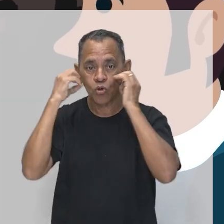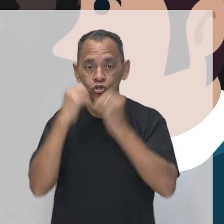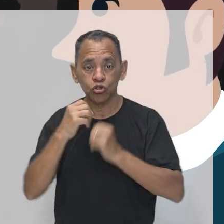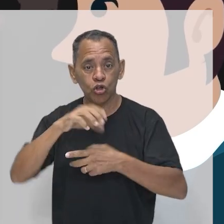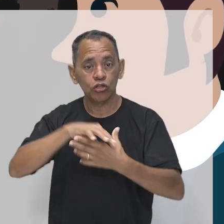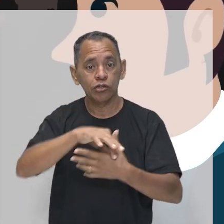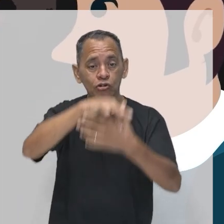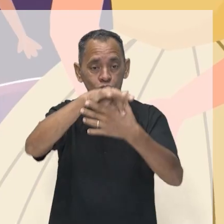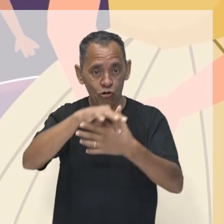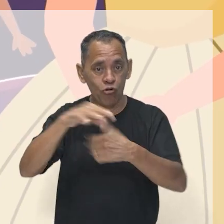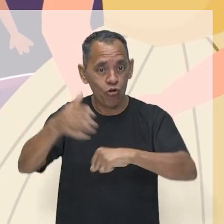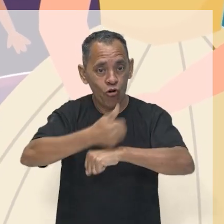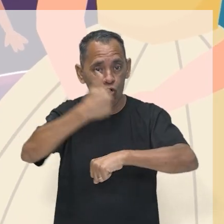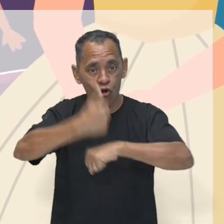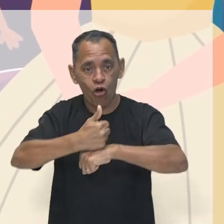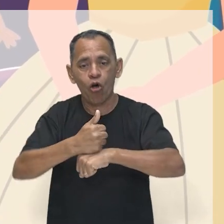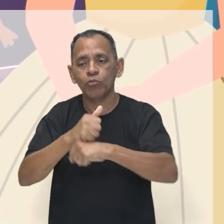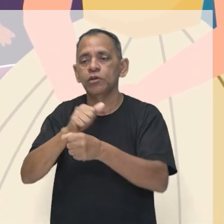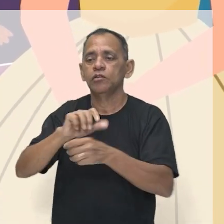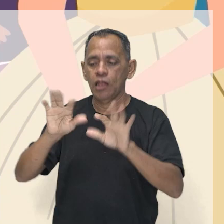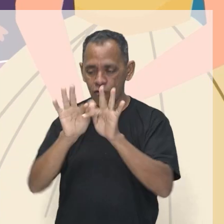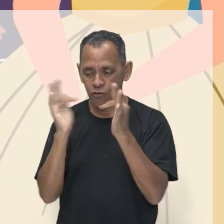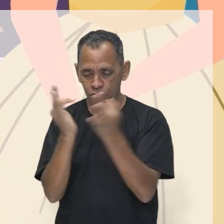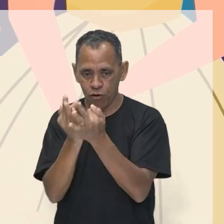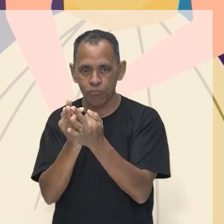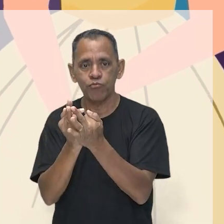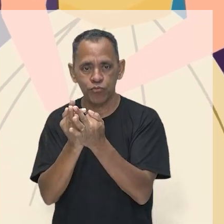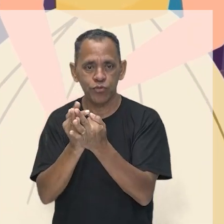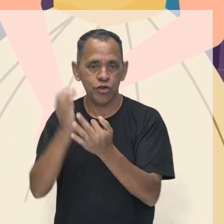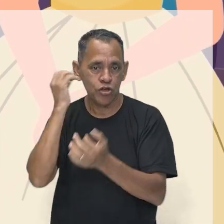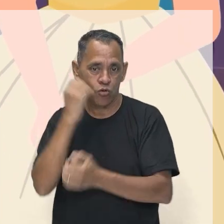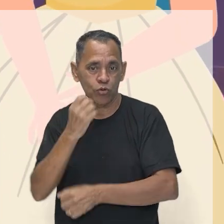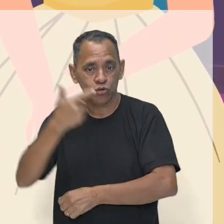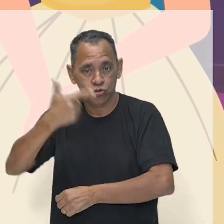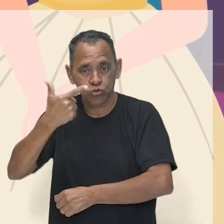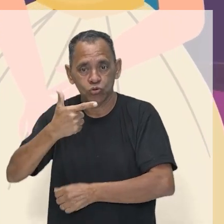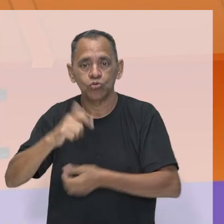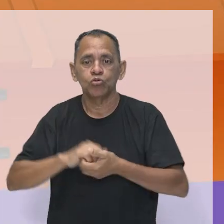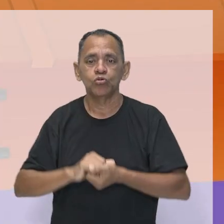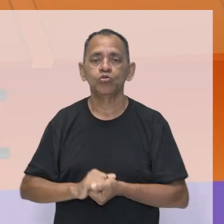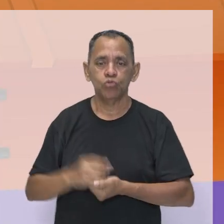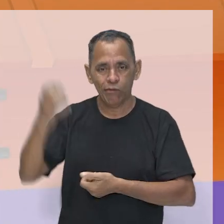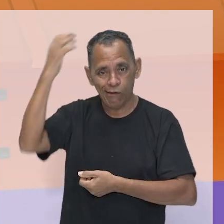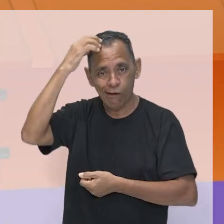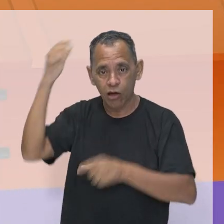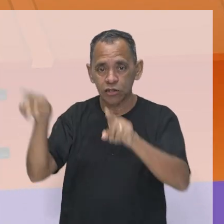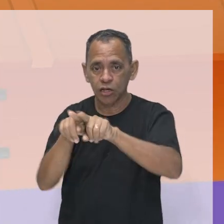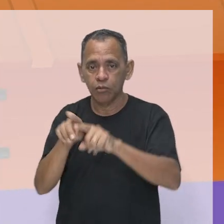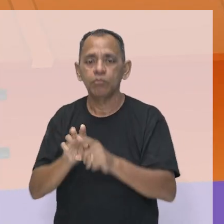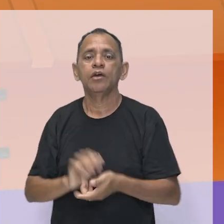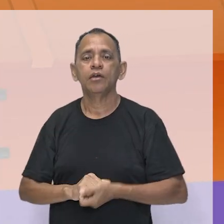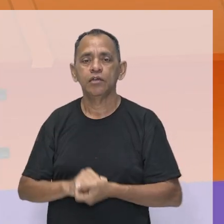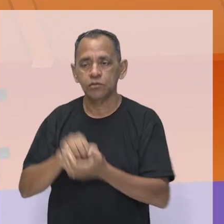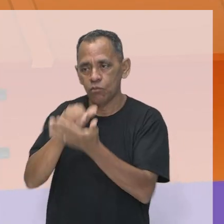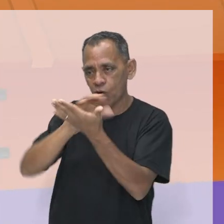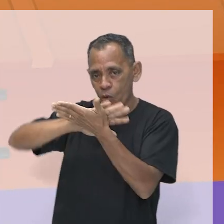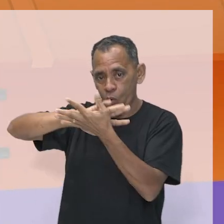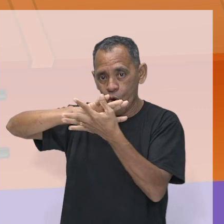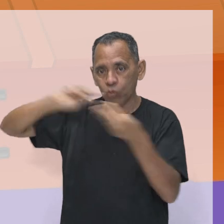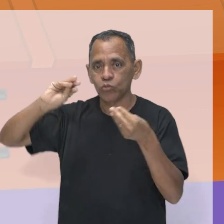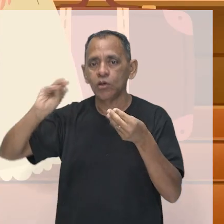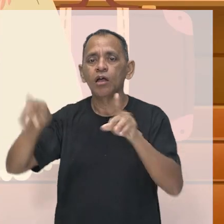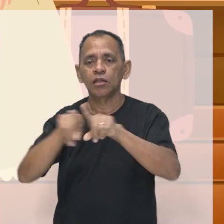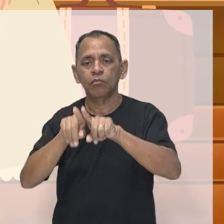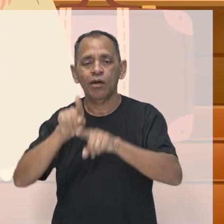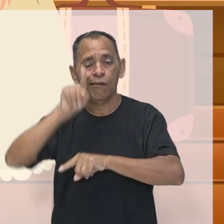golpe militar que proclamou a República. Dom Pedro II e sua família foram pegos de surpresa. Sem resistência, eles aceitaram o